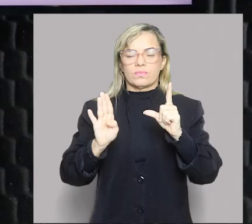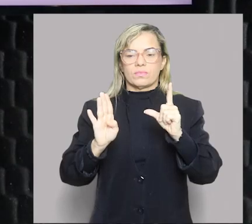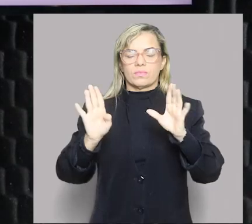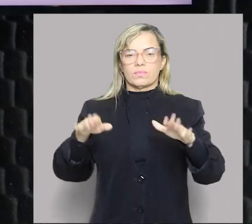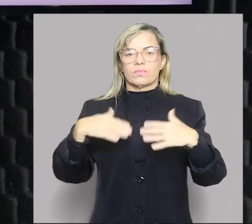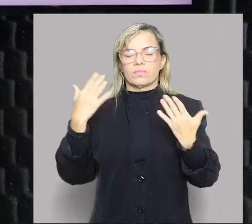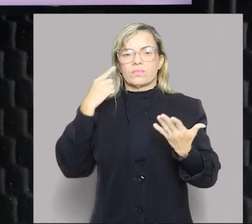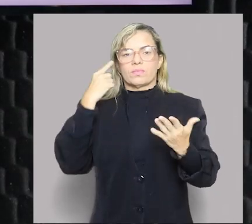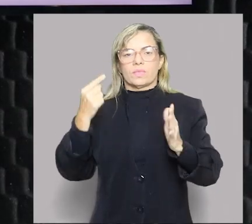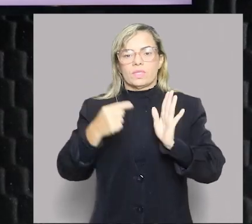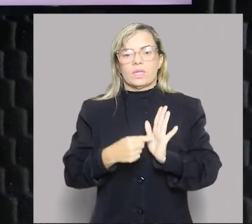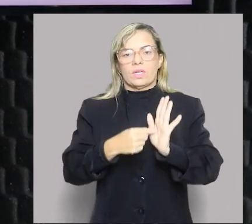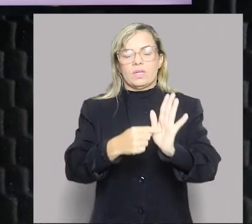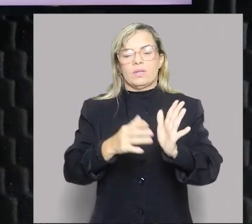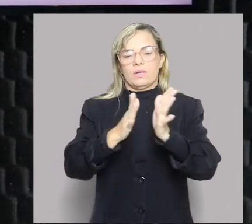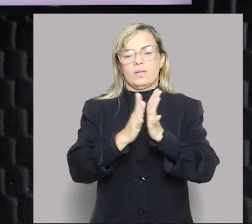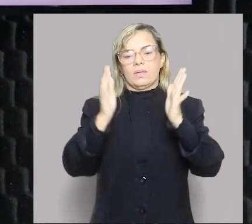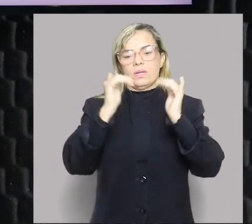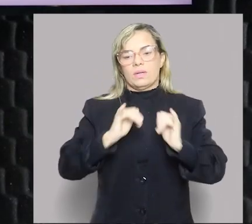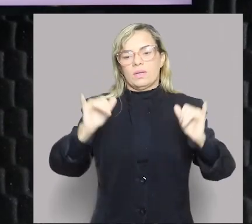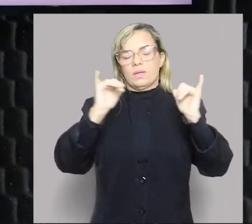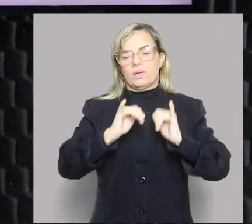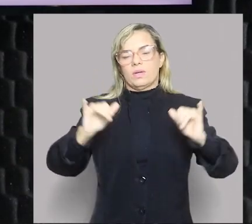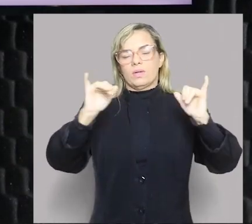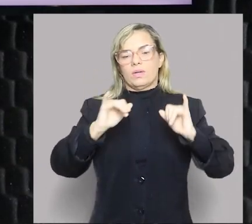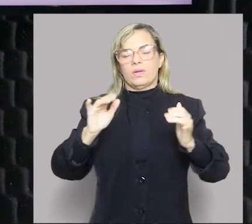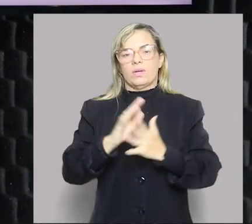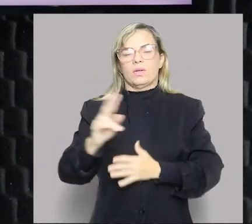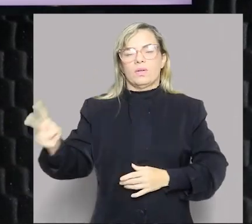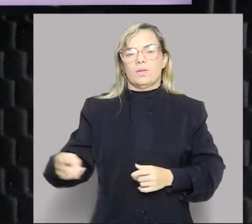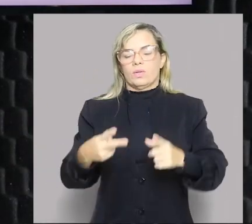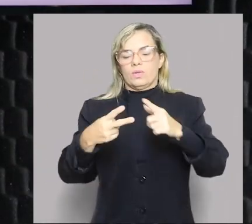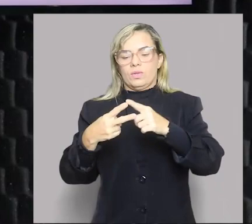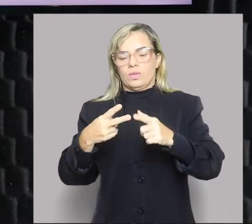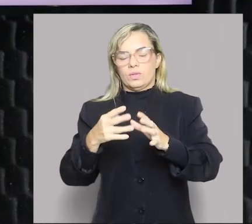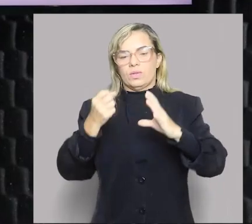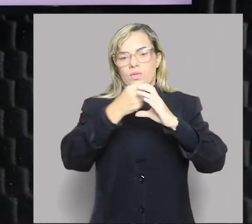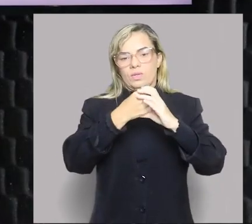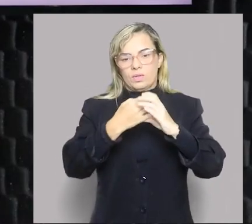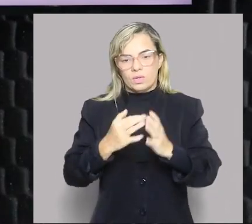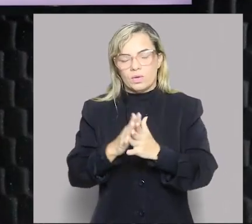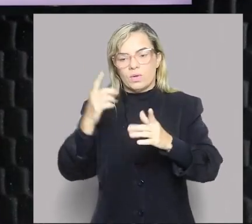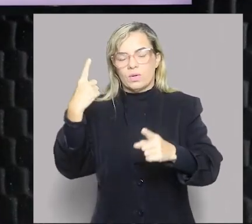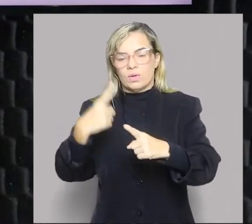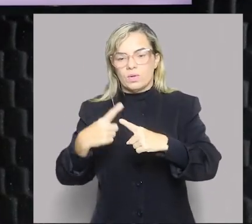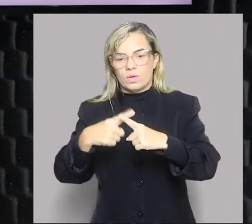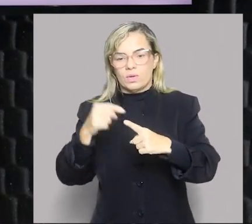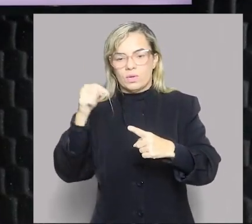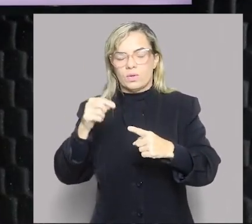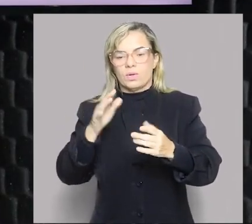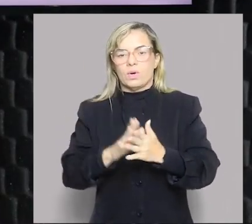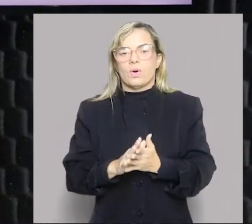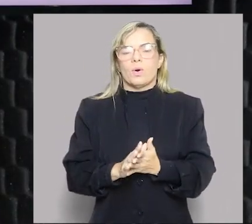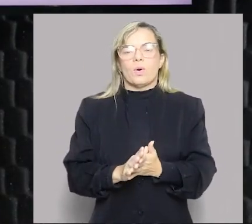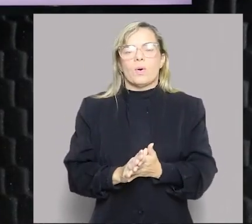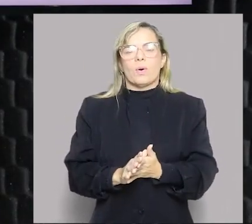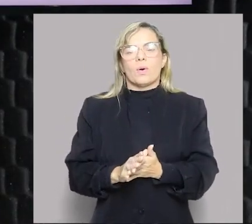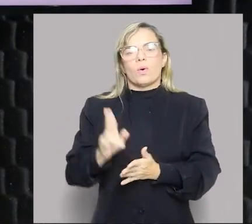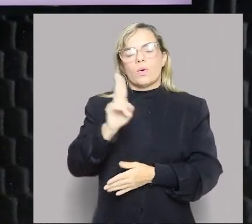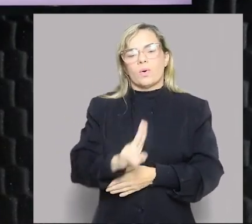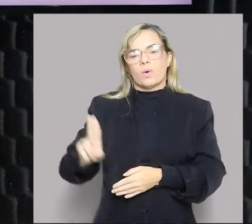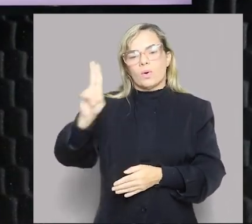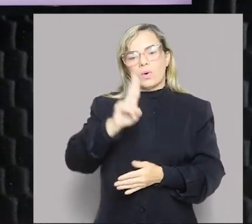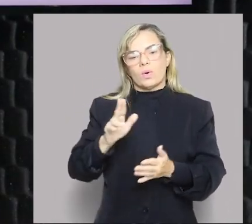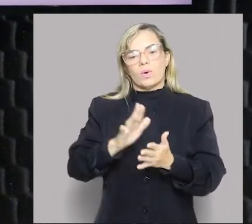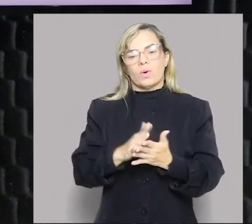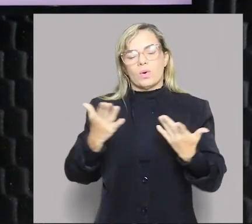ele traz a informação, tá? Ele diz, 2 aspectos justificam a inclusão dos eletrônicos